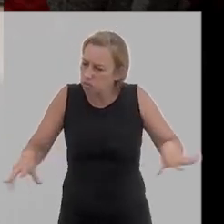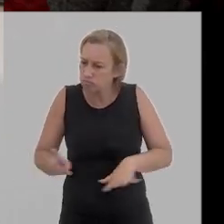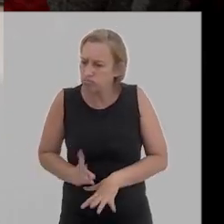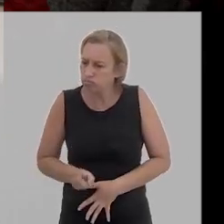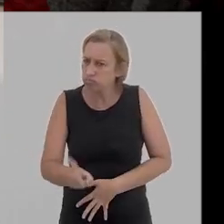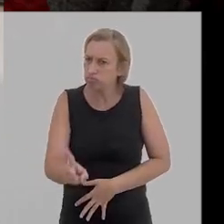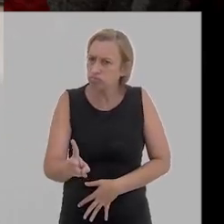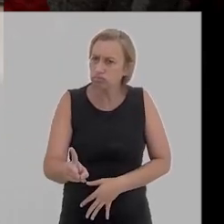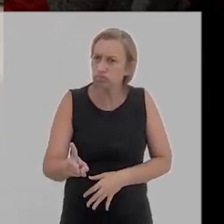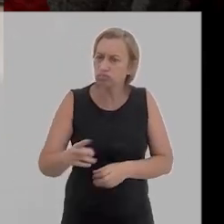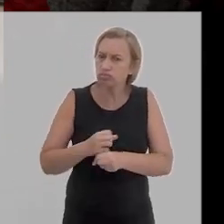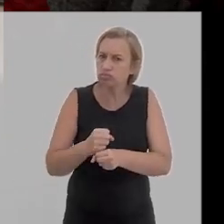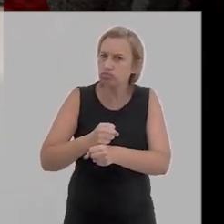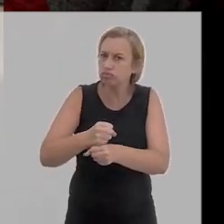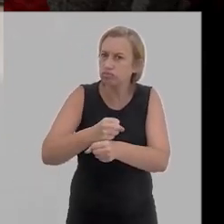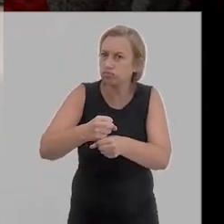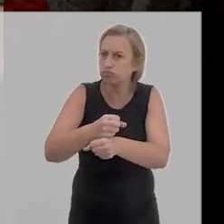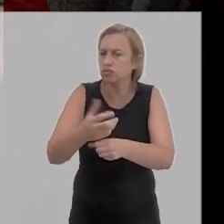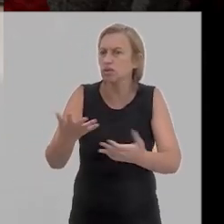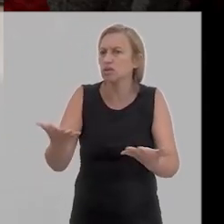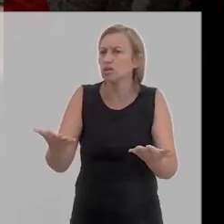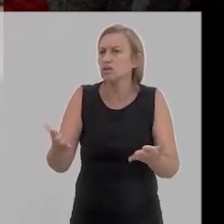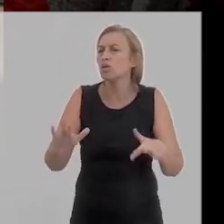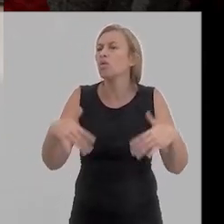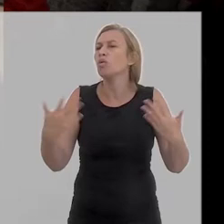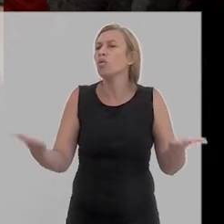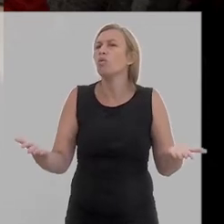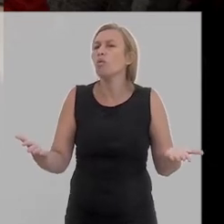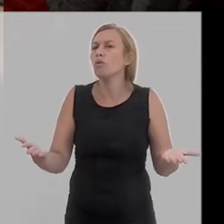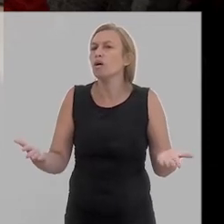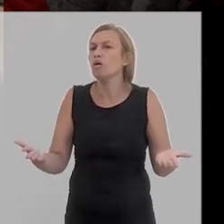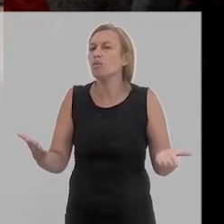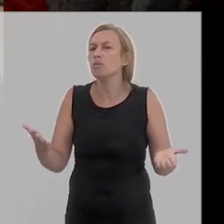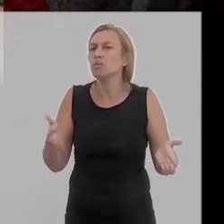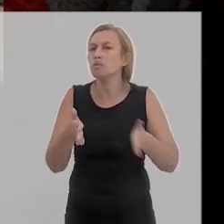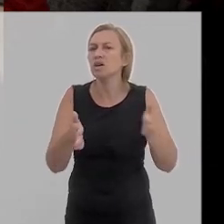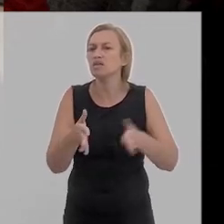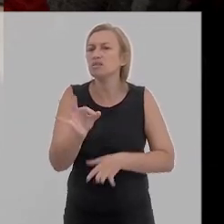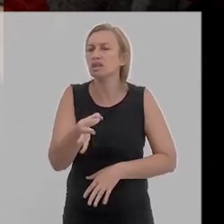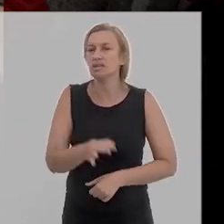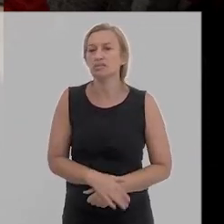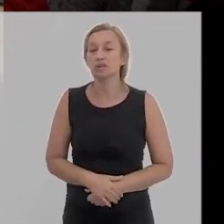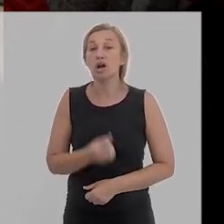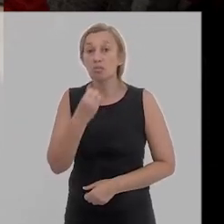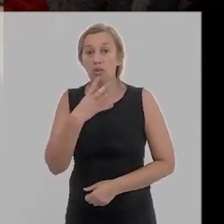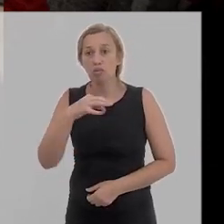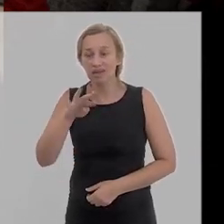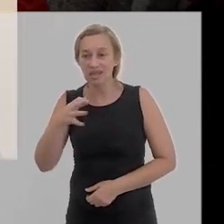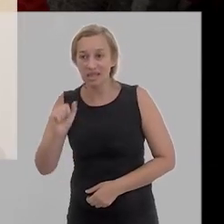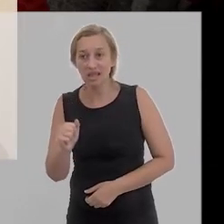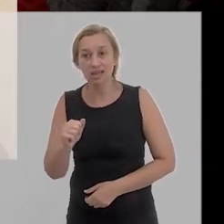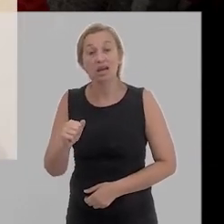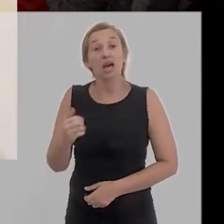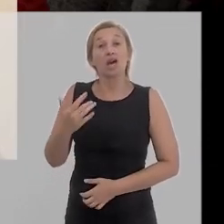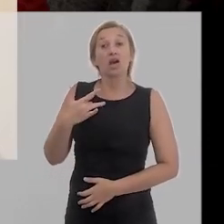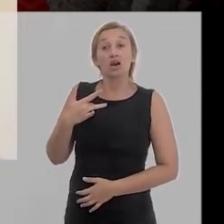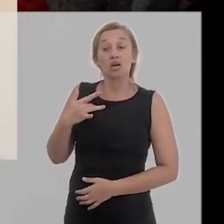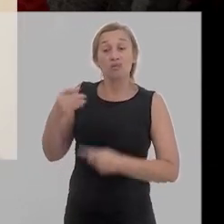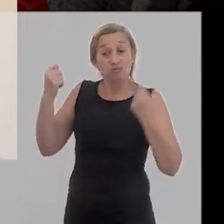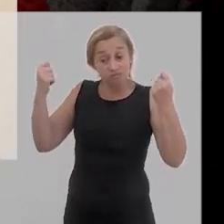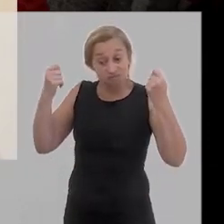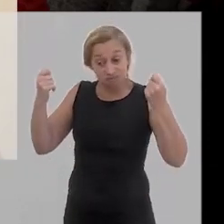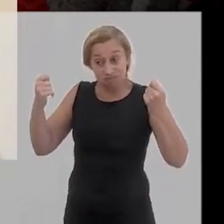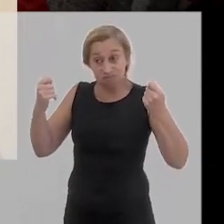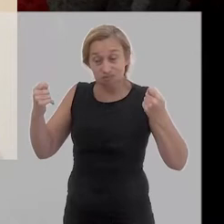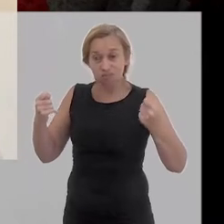pandemia continue por um longo período. Qual é a estimativa? Bom, Marcelo, eu prefiro